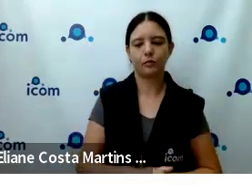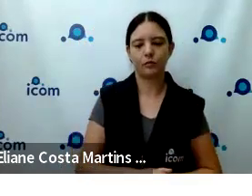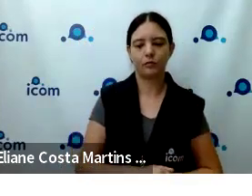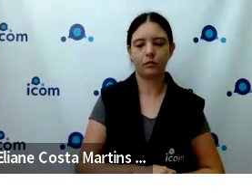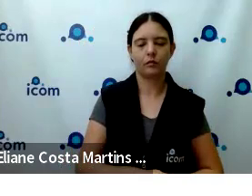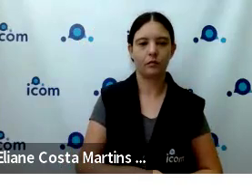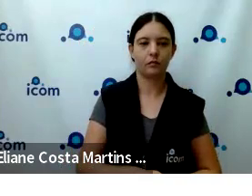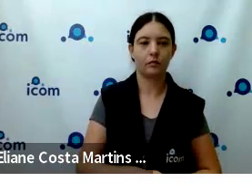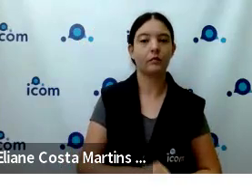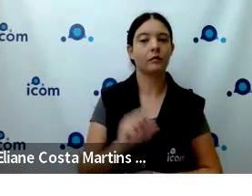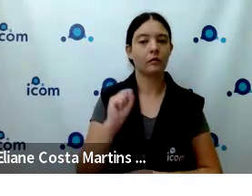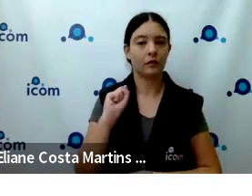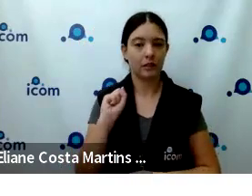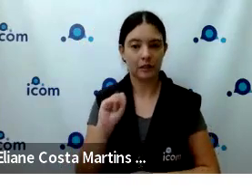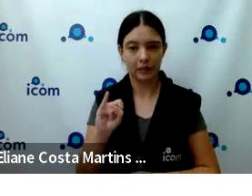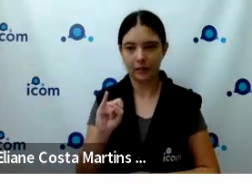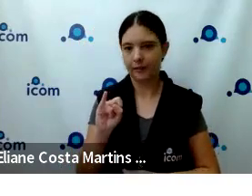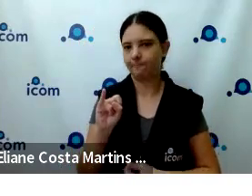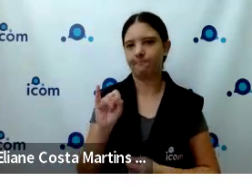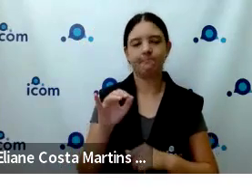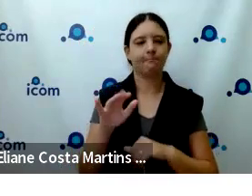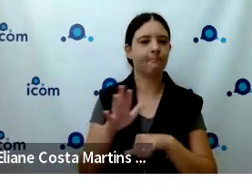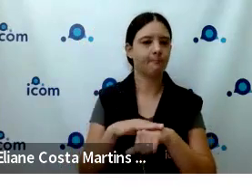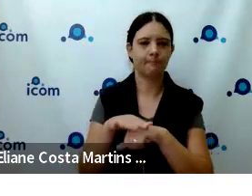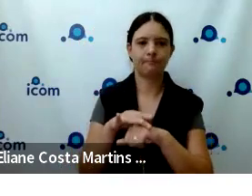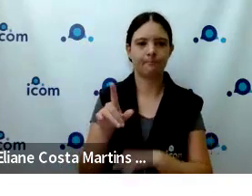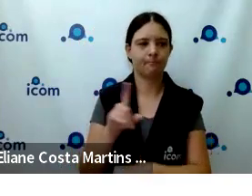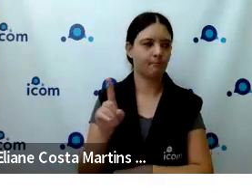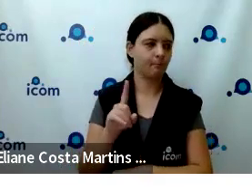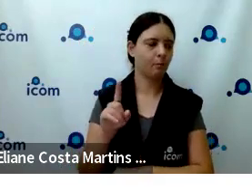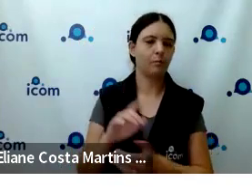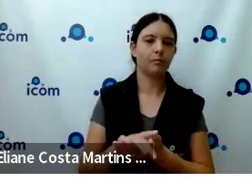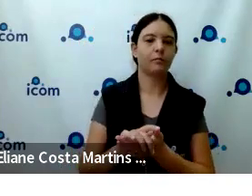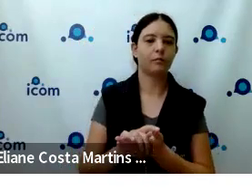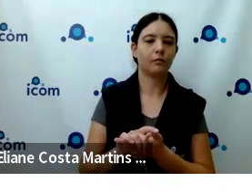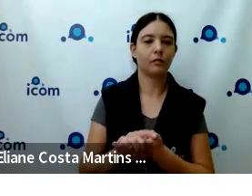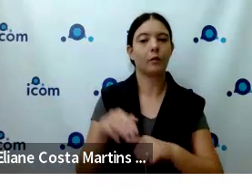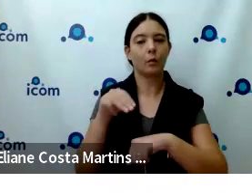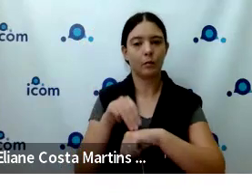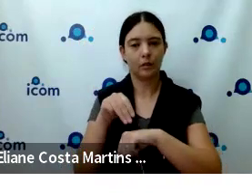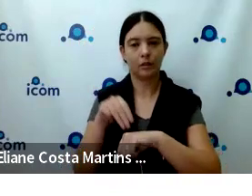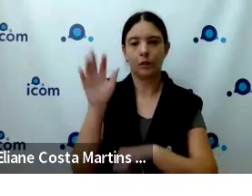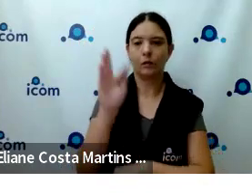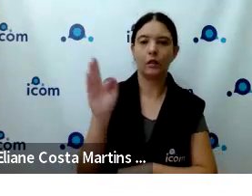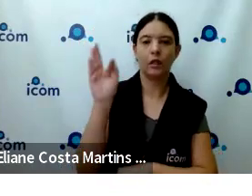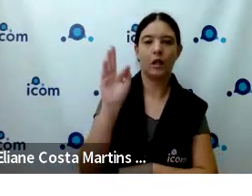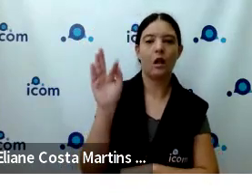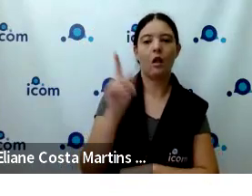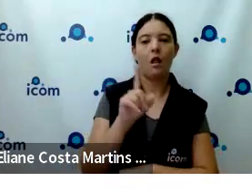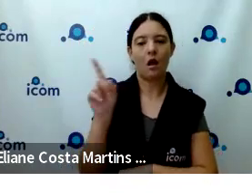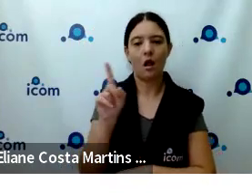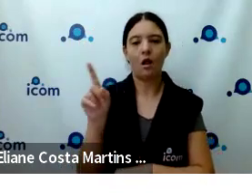Em caso de não aplicação, o Ministério Federal das Finanças